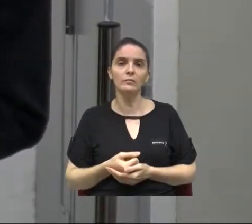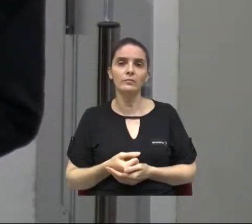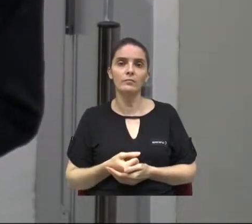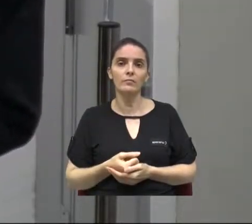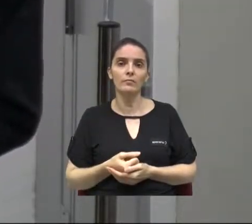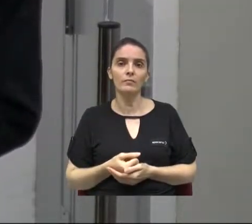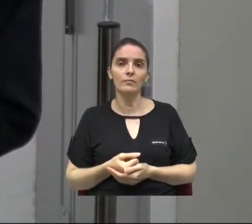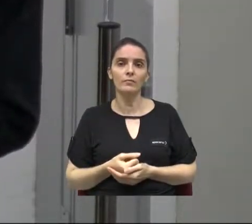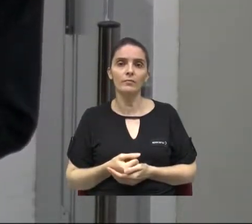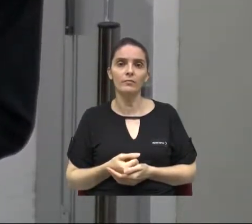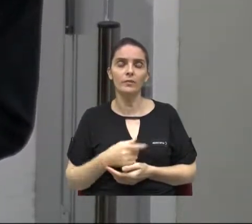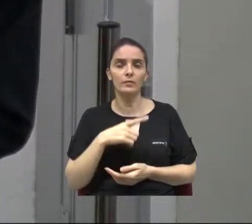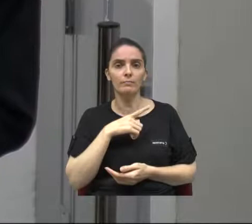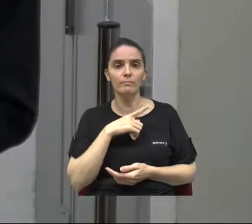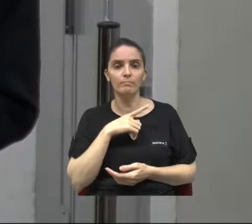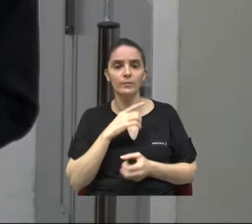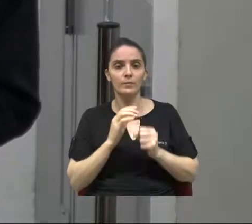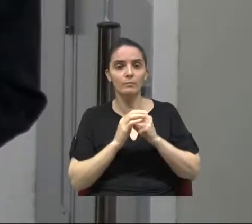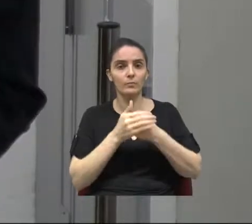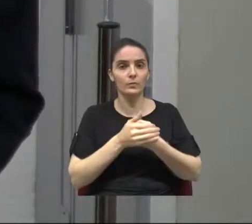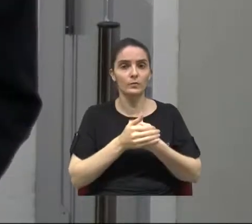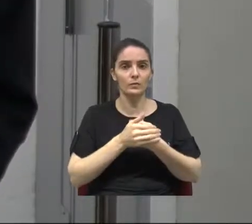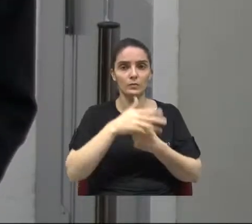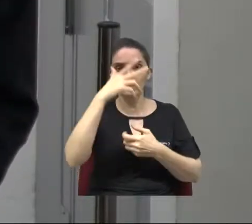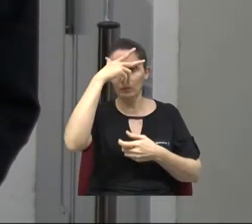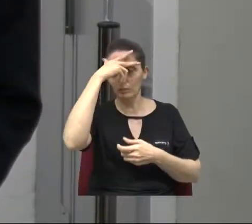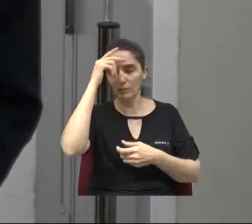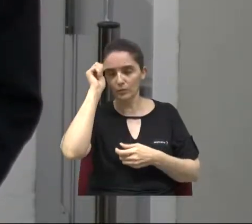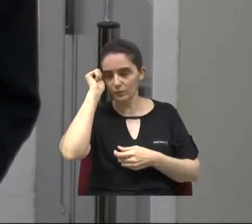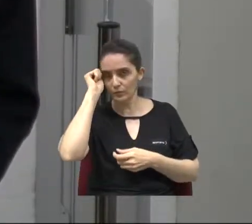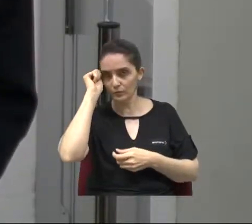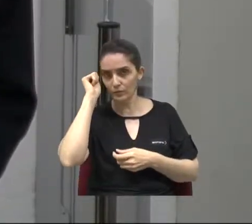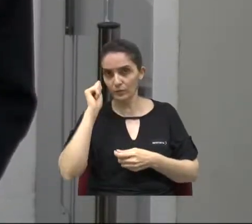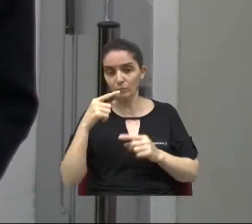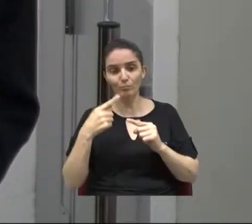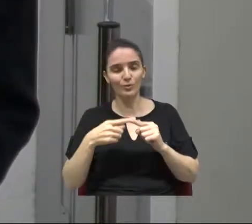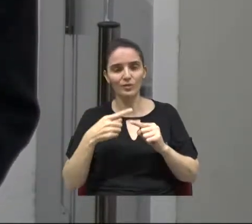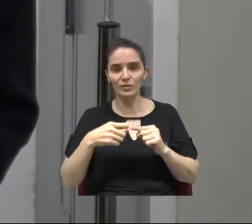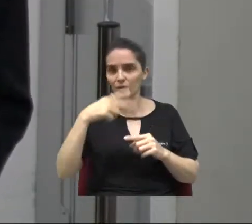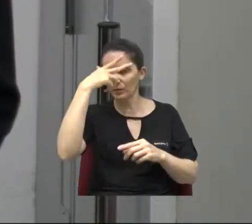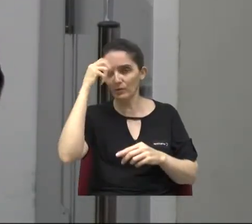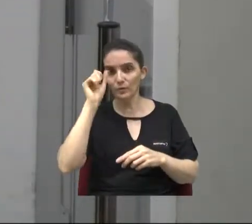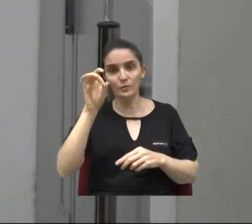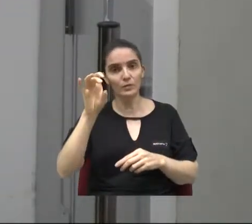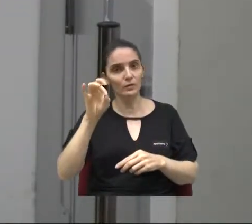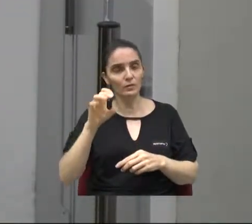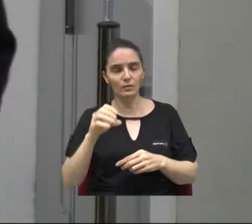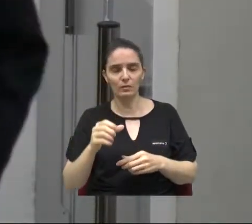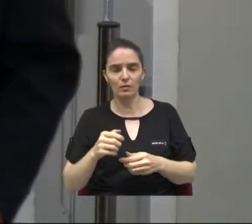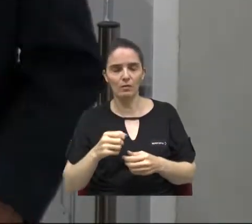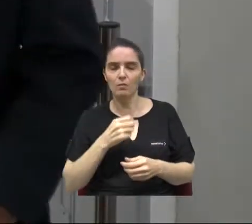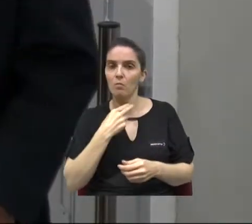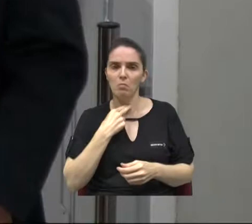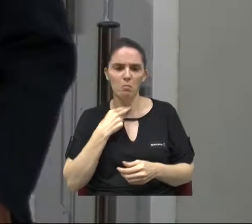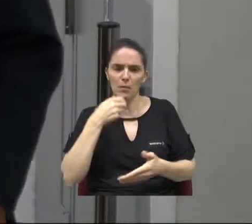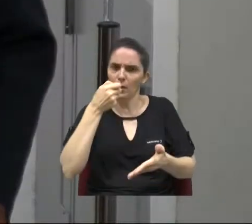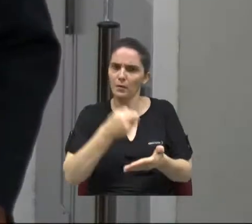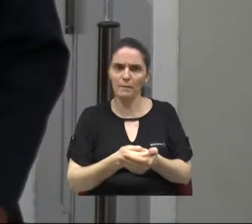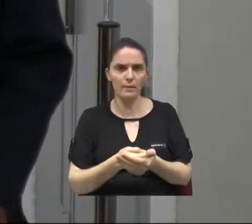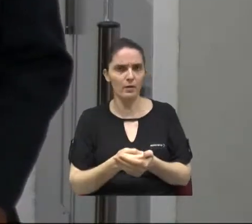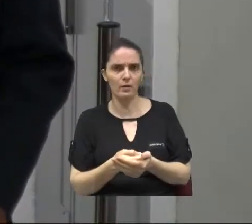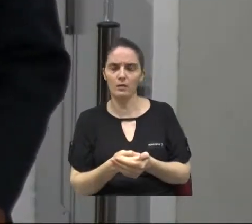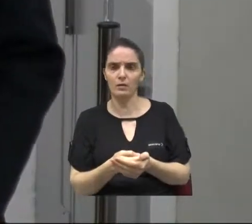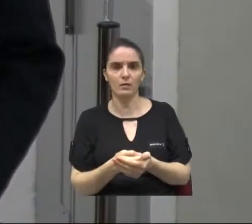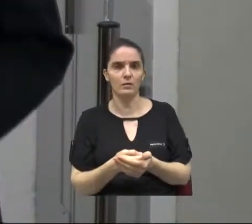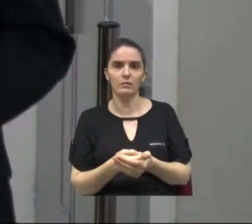tendo uma retaguarda do poder público. O poder público, por si só, não pode custear essas despesas trabalhistas.